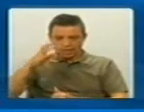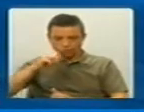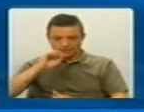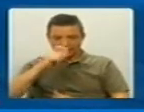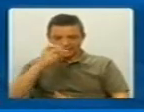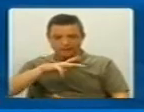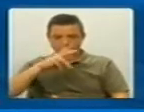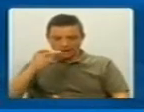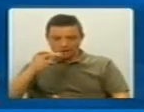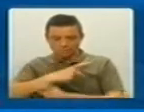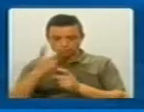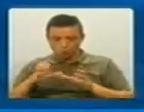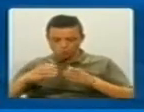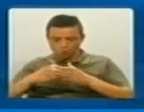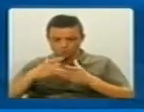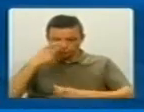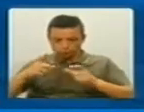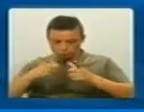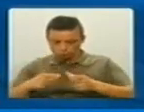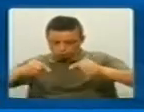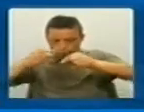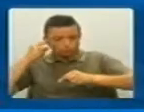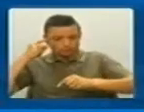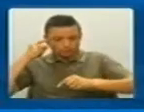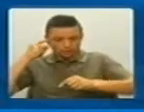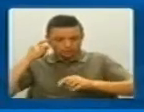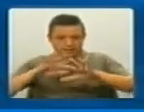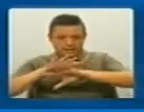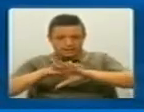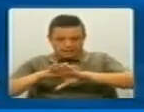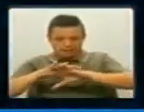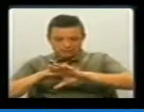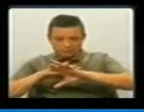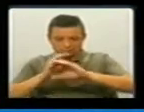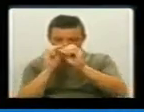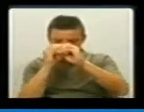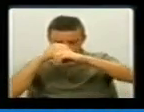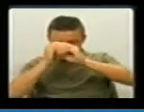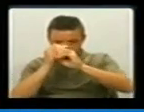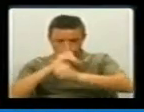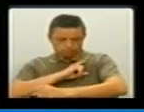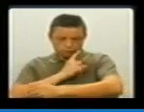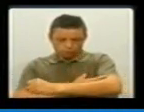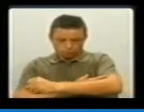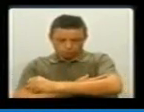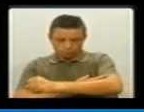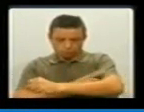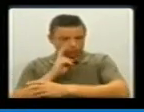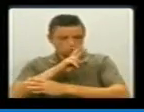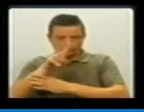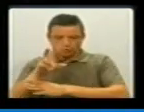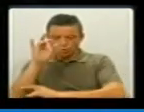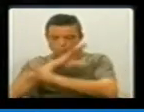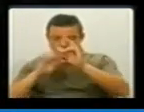semana porque um grupo de astrónomos japoneses utilizou o ALMA, a rede de radiotelescópios extremamente poderoso do Observatório Europeu do